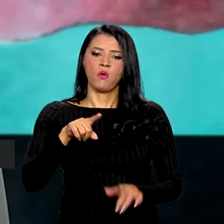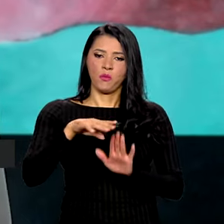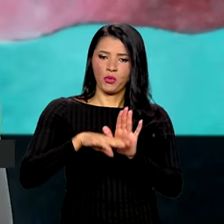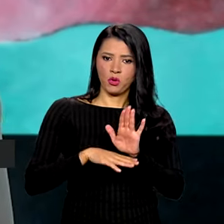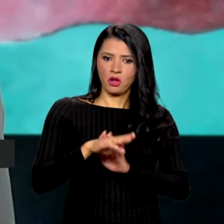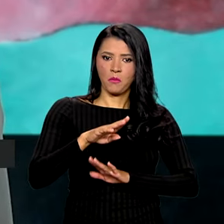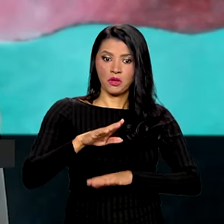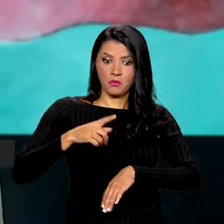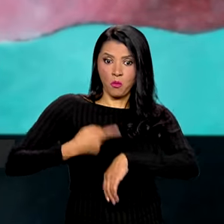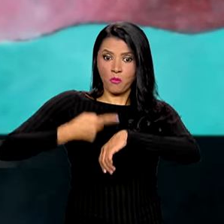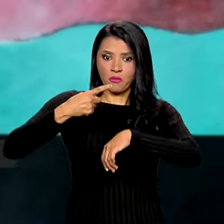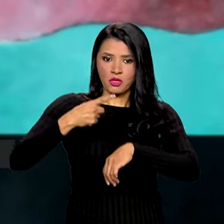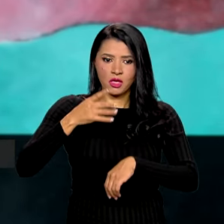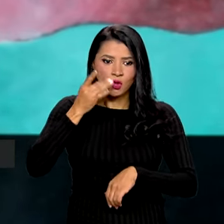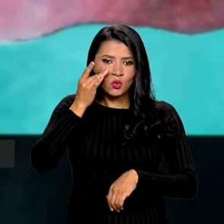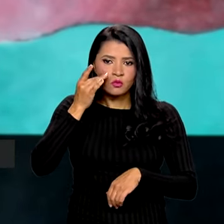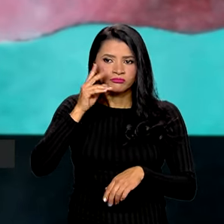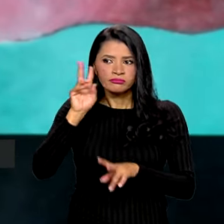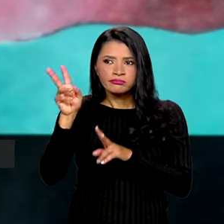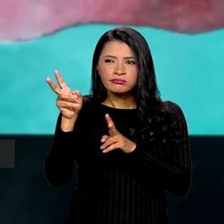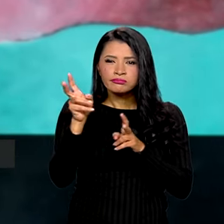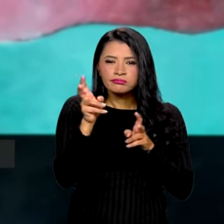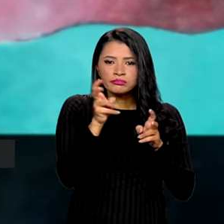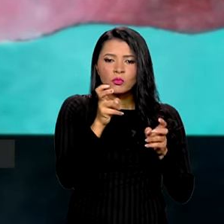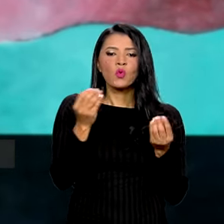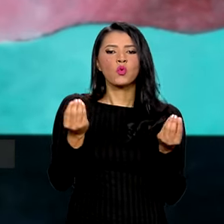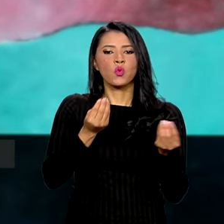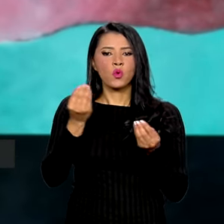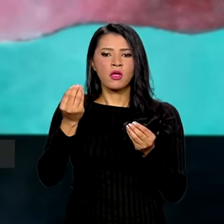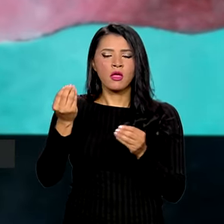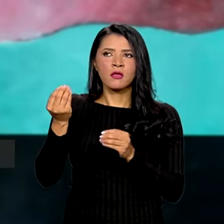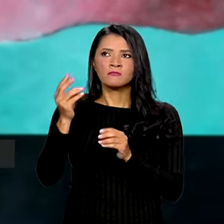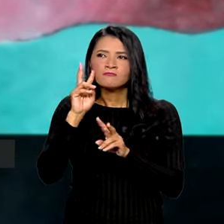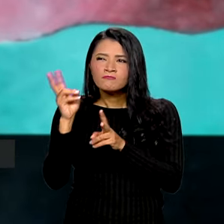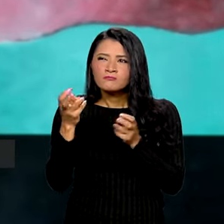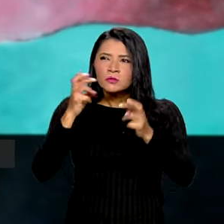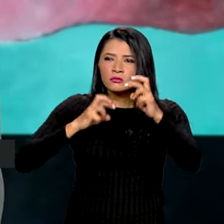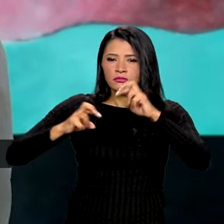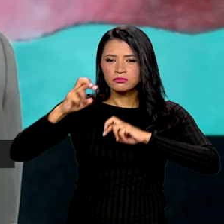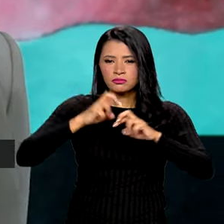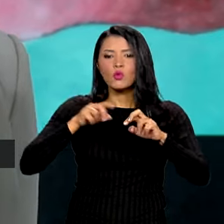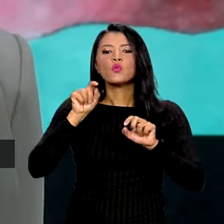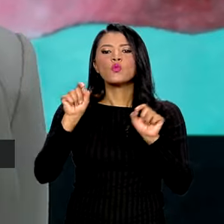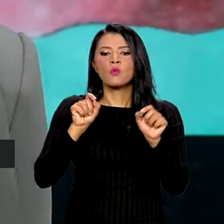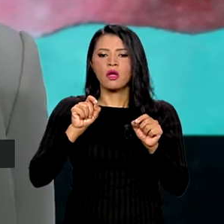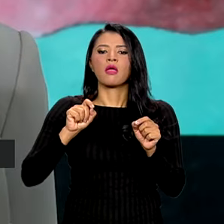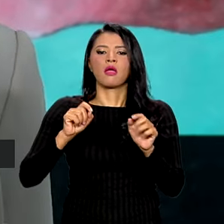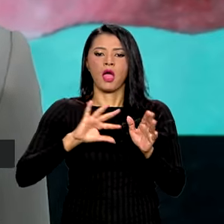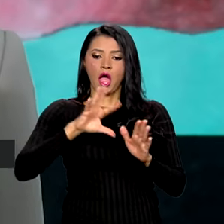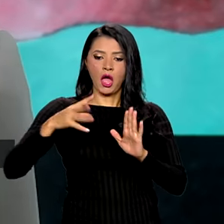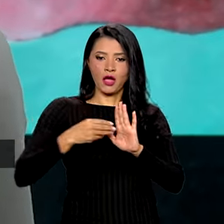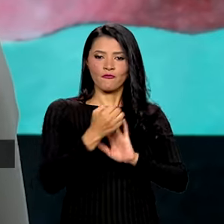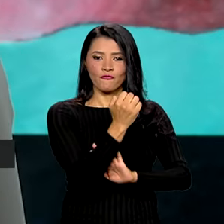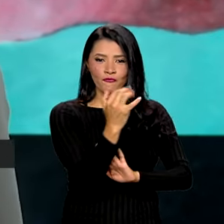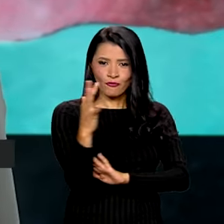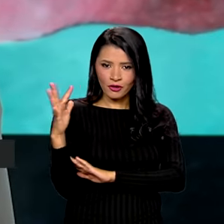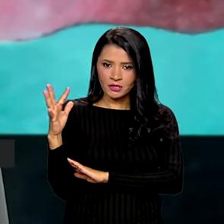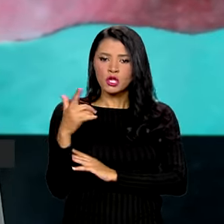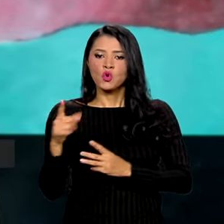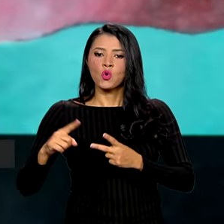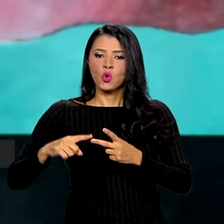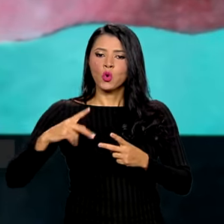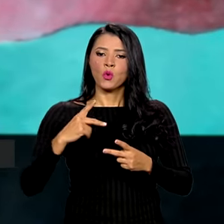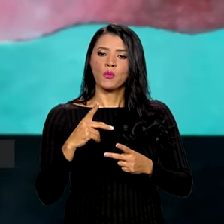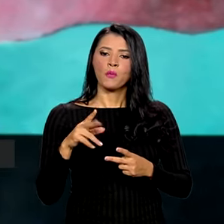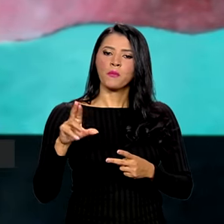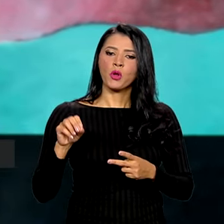real observa, né, o monitoramento da floresta amazônica, e tem o PRODES, que é anual. São